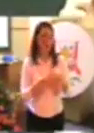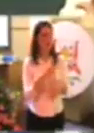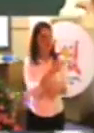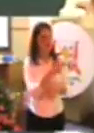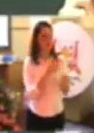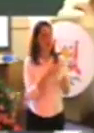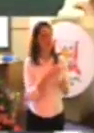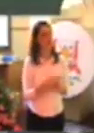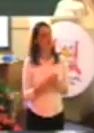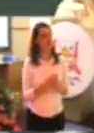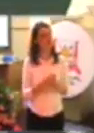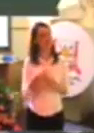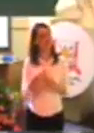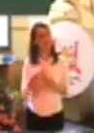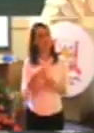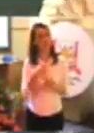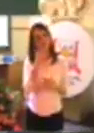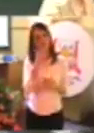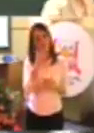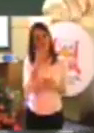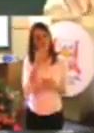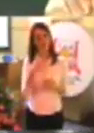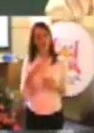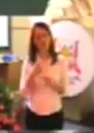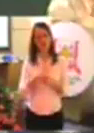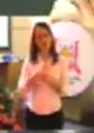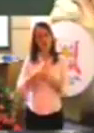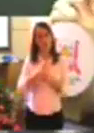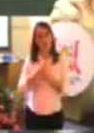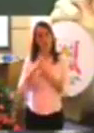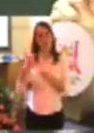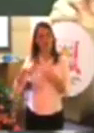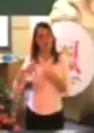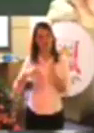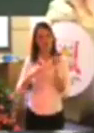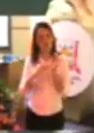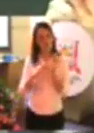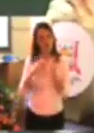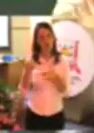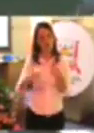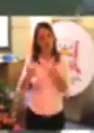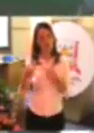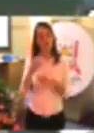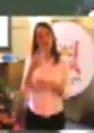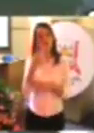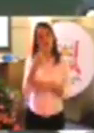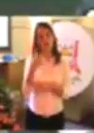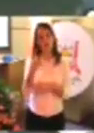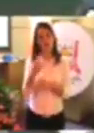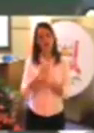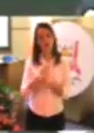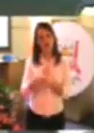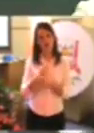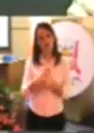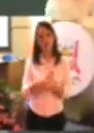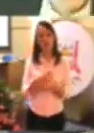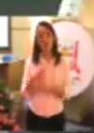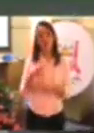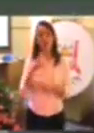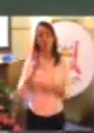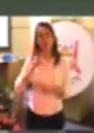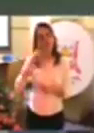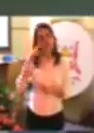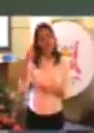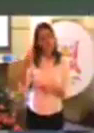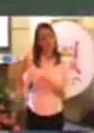doutor Gerdau, eu talvez seja um dos servidores mais antigos do Senado em atividade. Trabalho aqui há 41 anos e venho todo